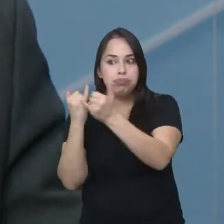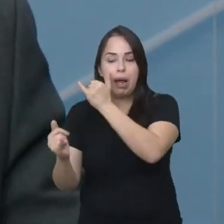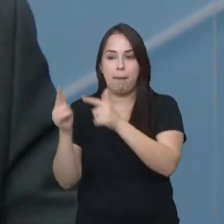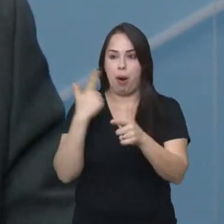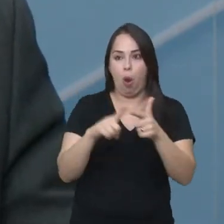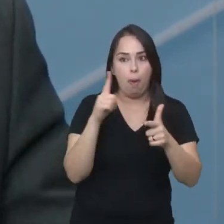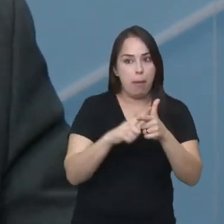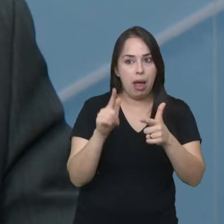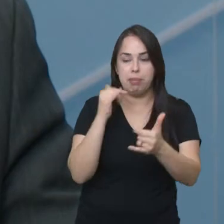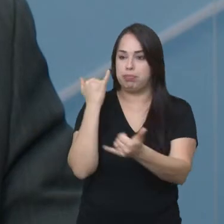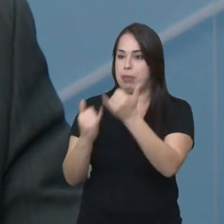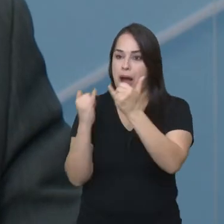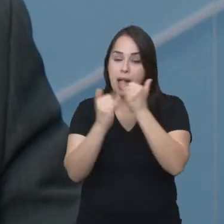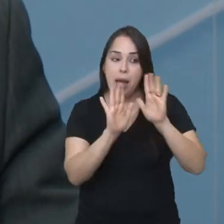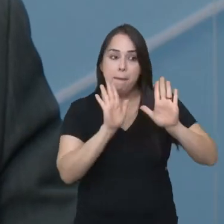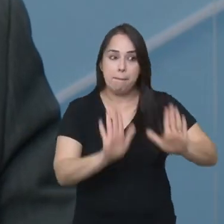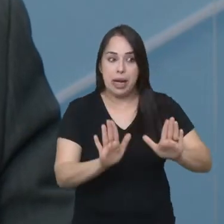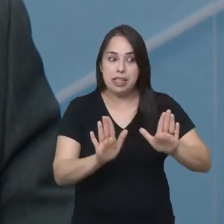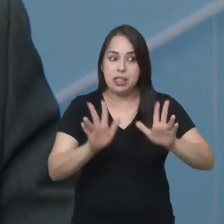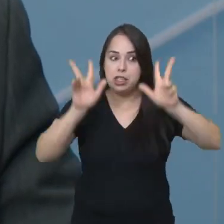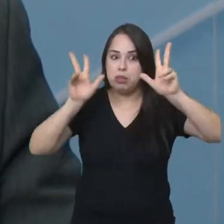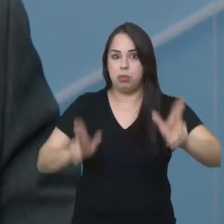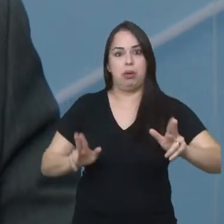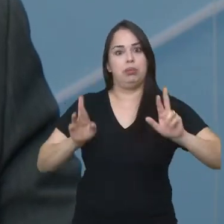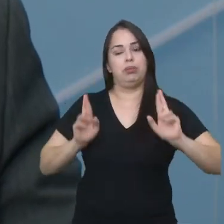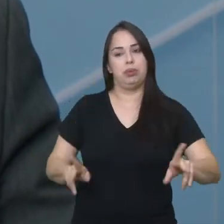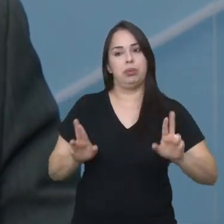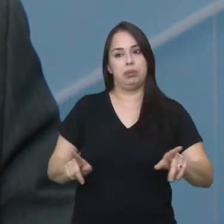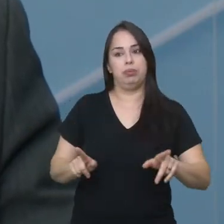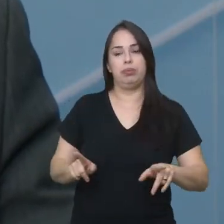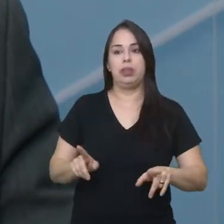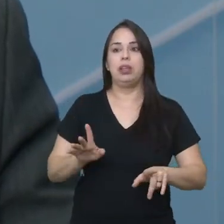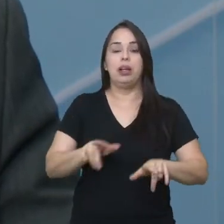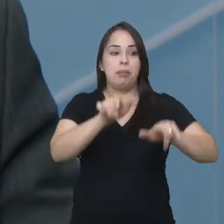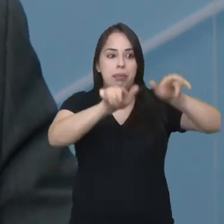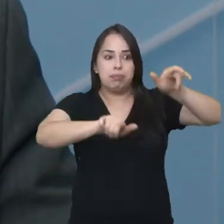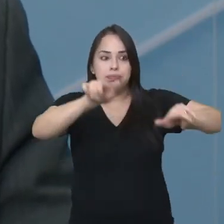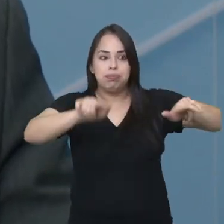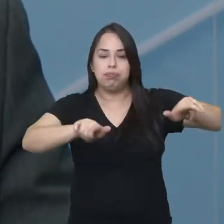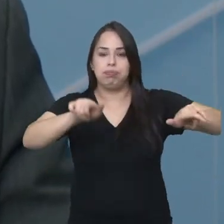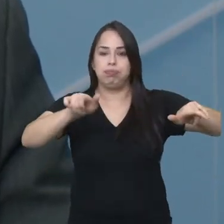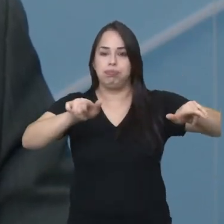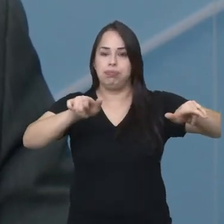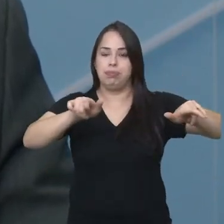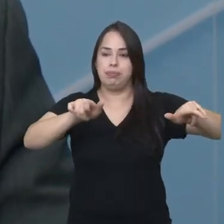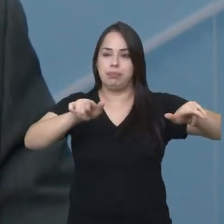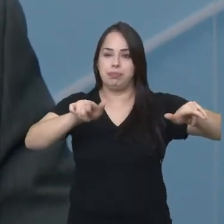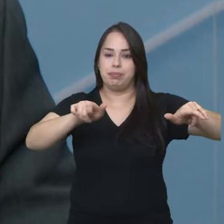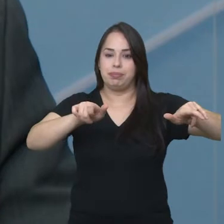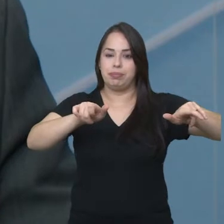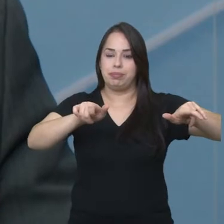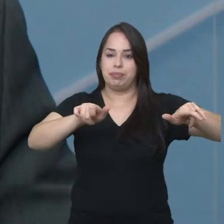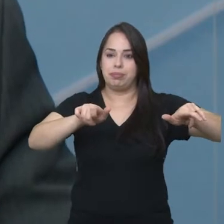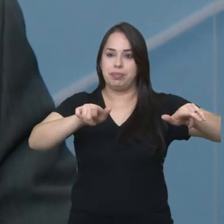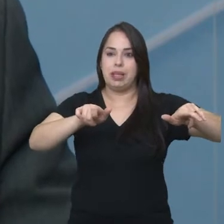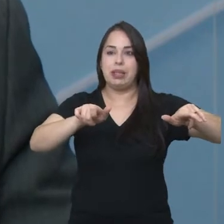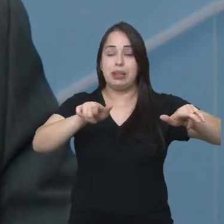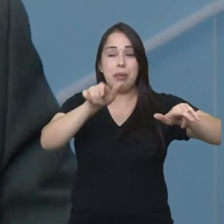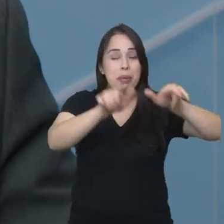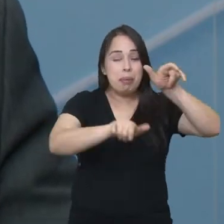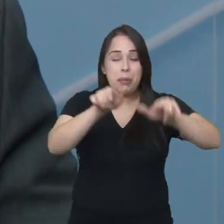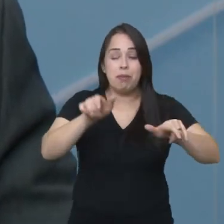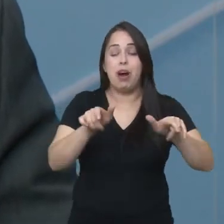barco não estamos, né? Então, ainda nós temos uma população bastante